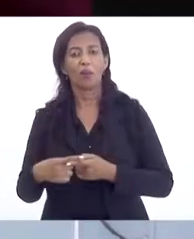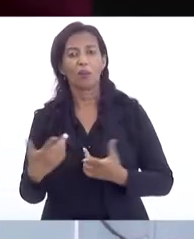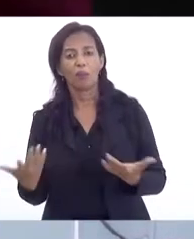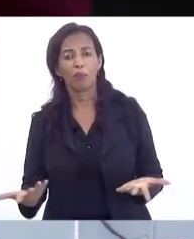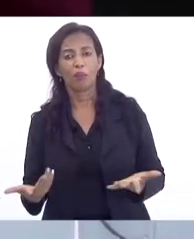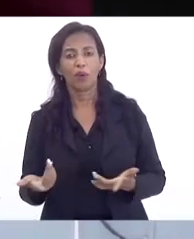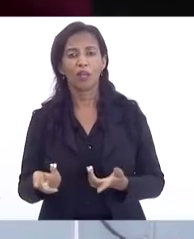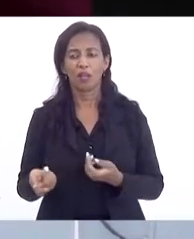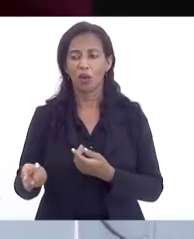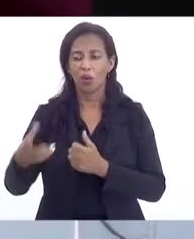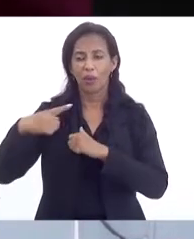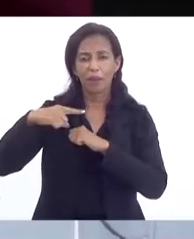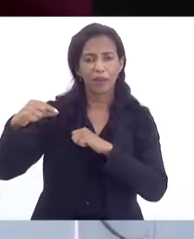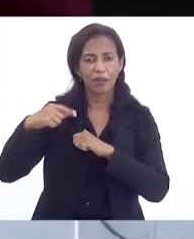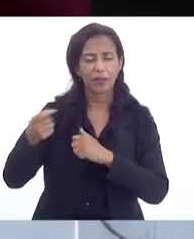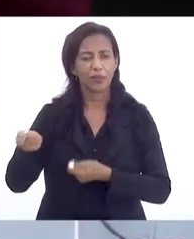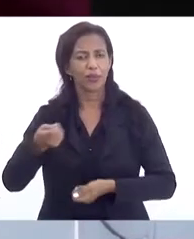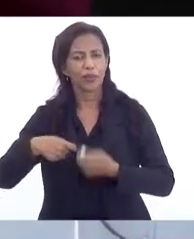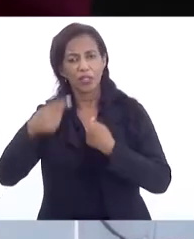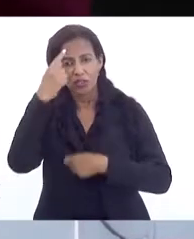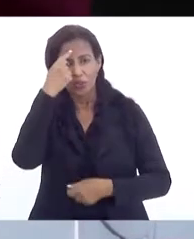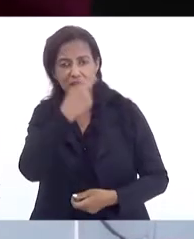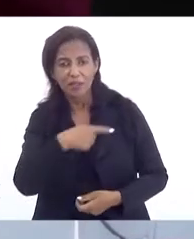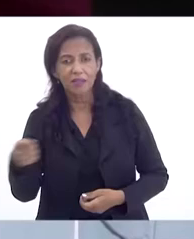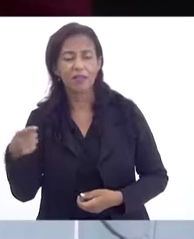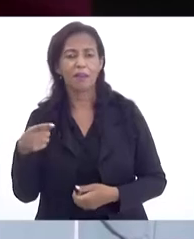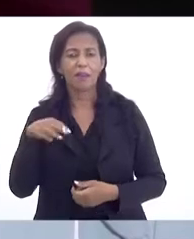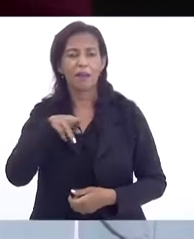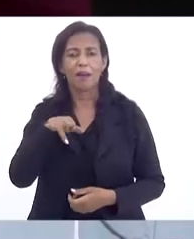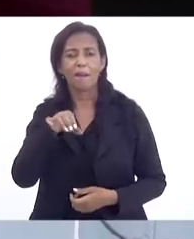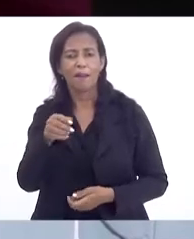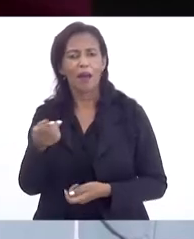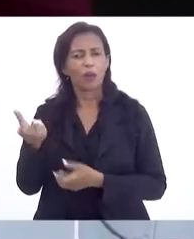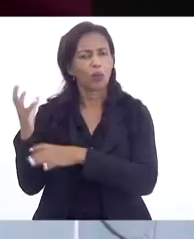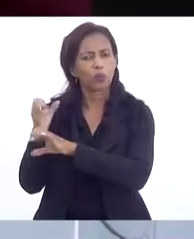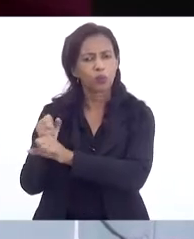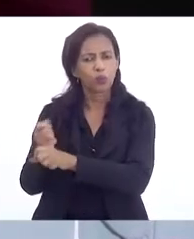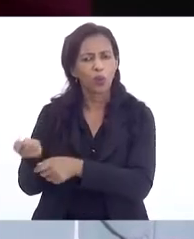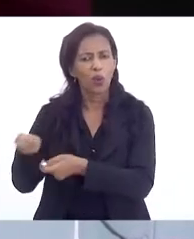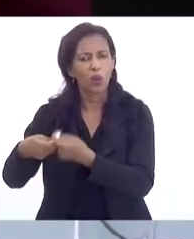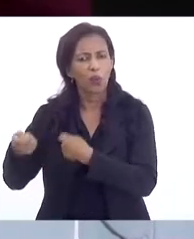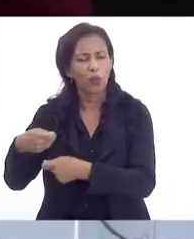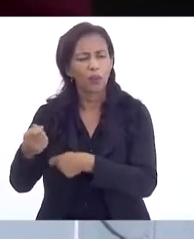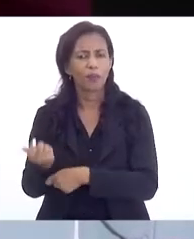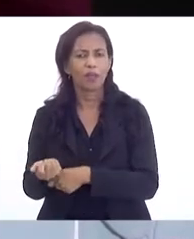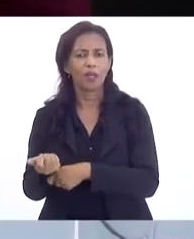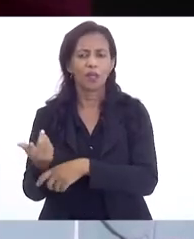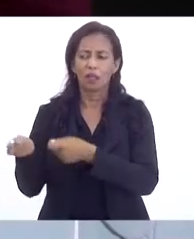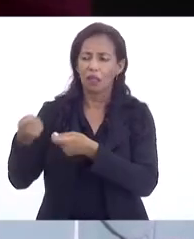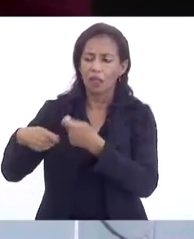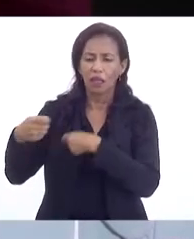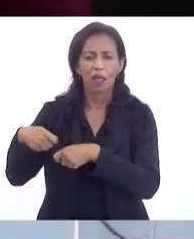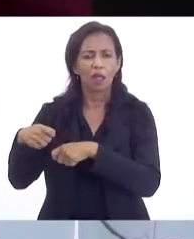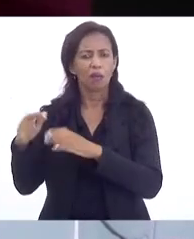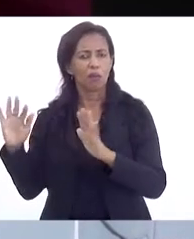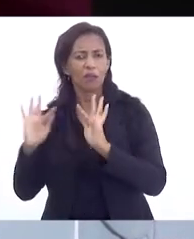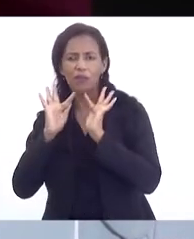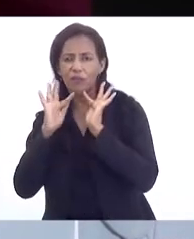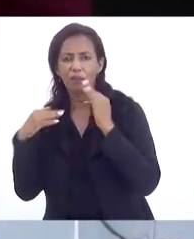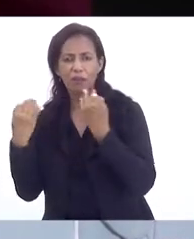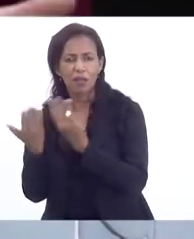do empreendedorismo? Por que não a semana da macroeconomia? Por que não a semana da economia